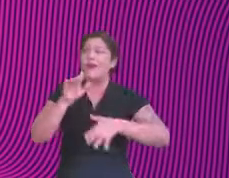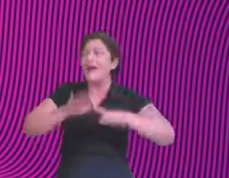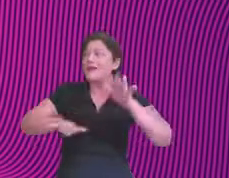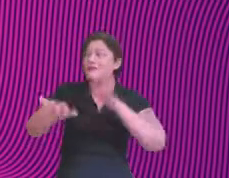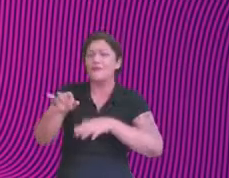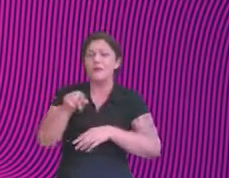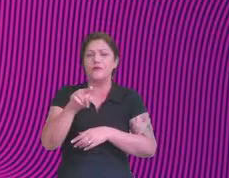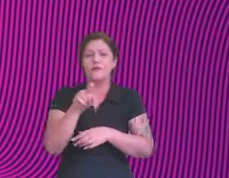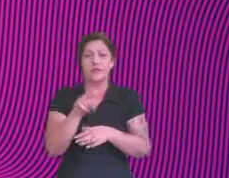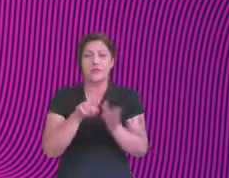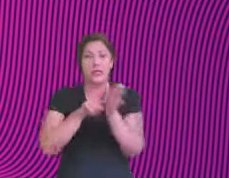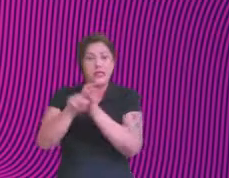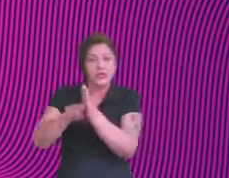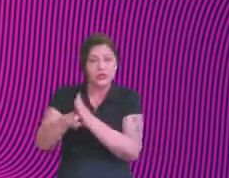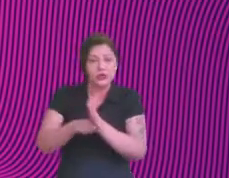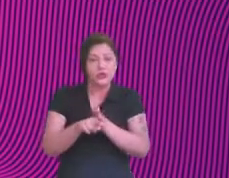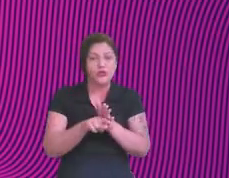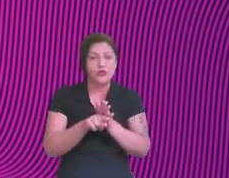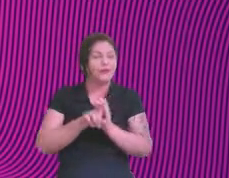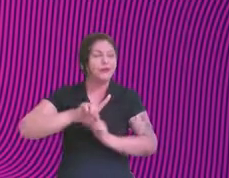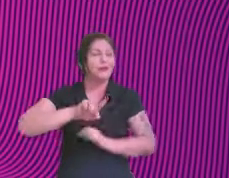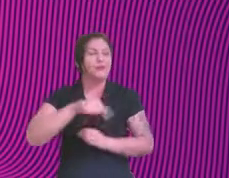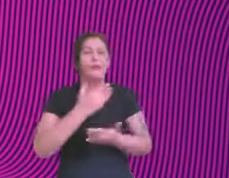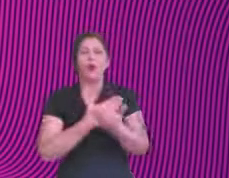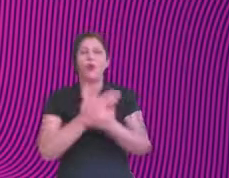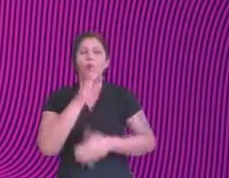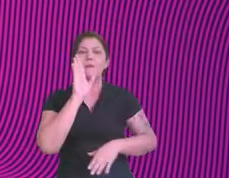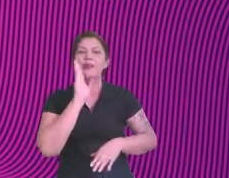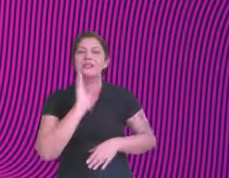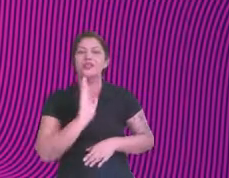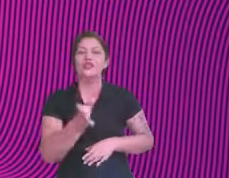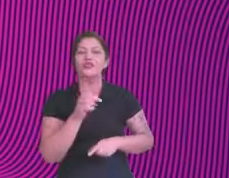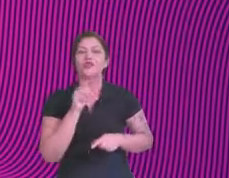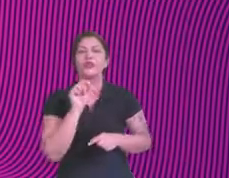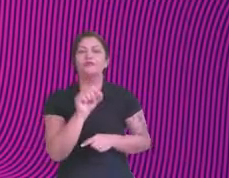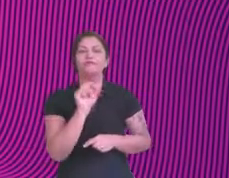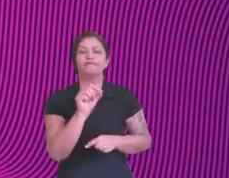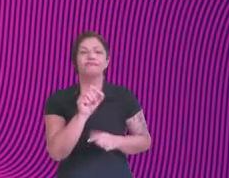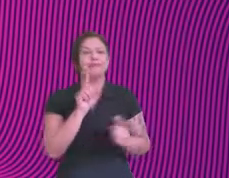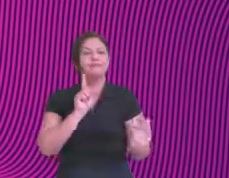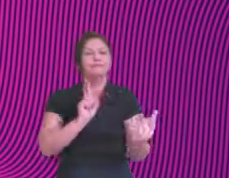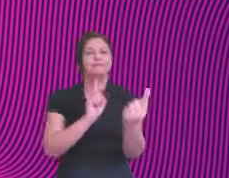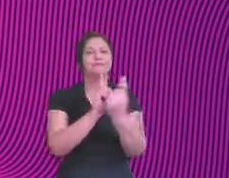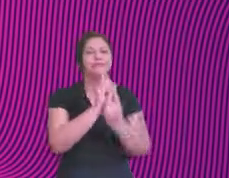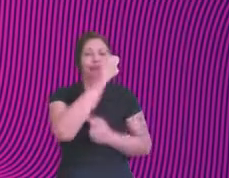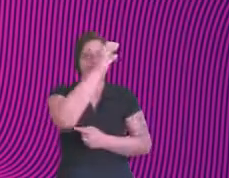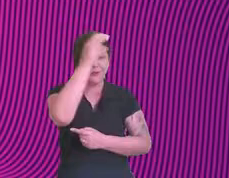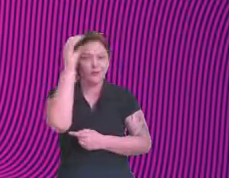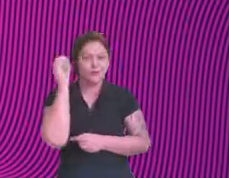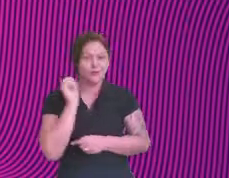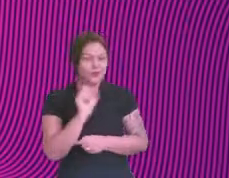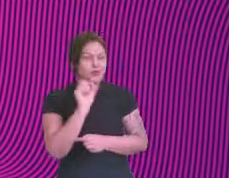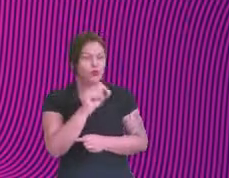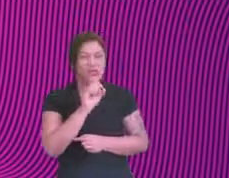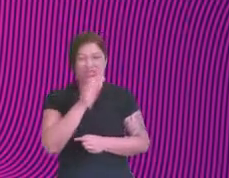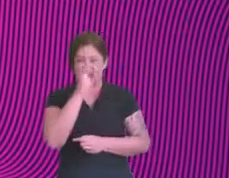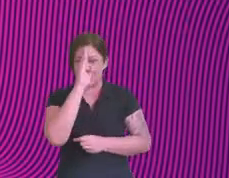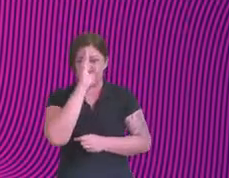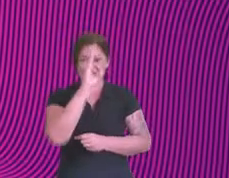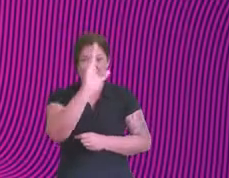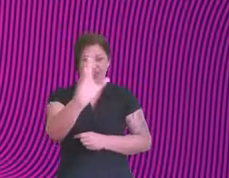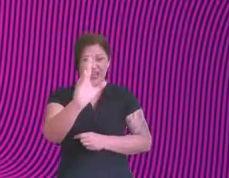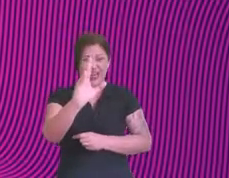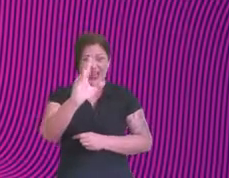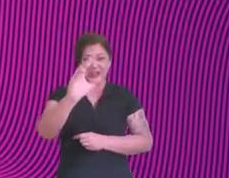para quimioterapia e uma cirurgia de intervalo, em todos os casos que você depara com carcinomatose.